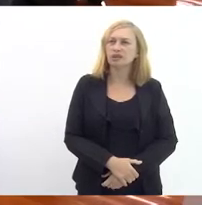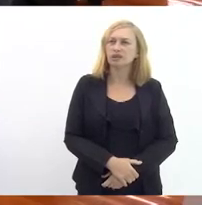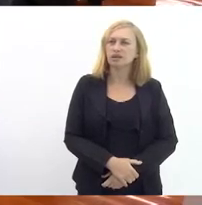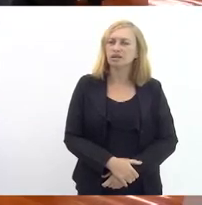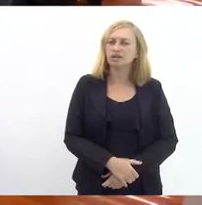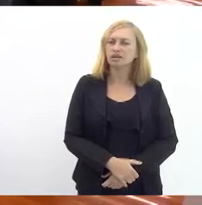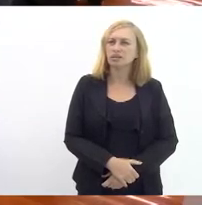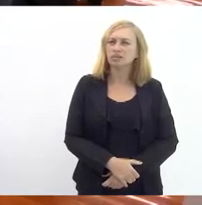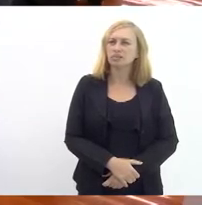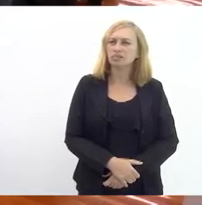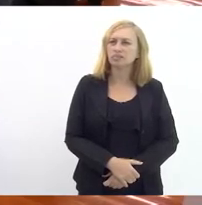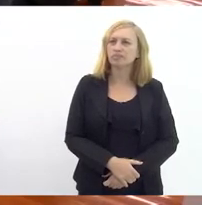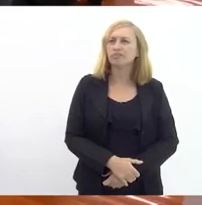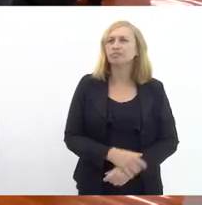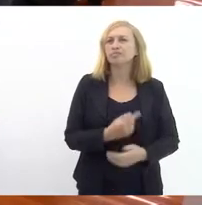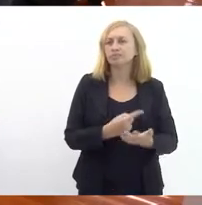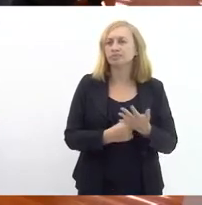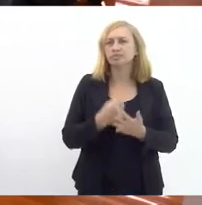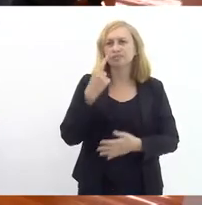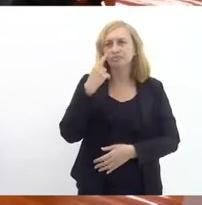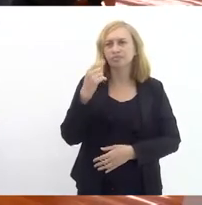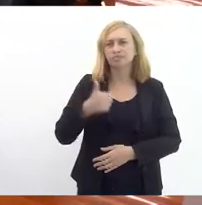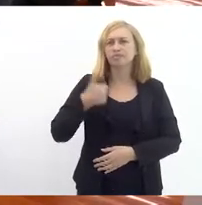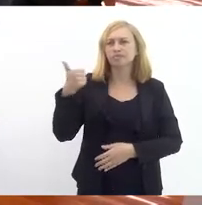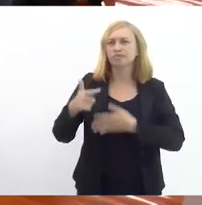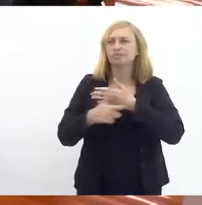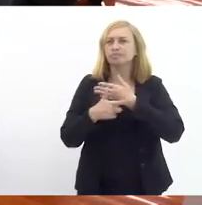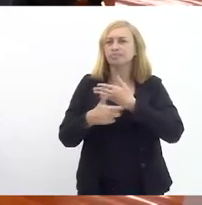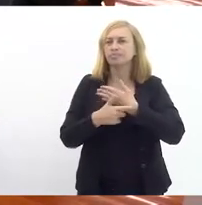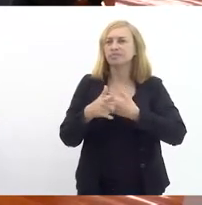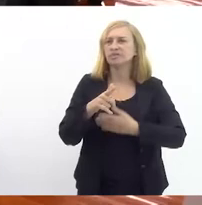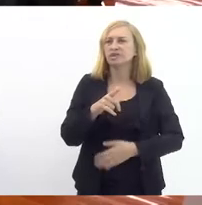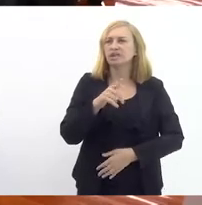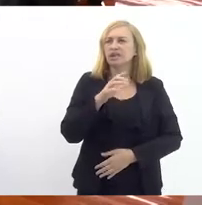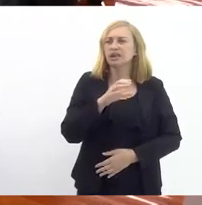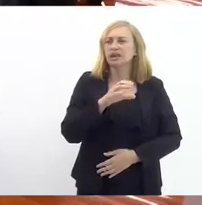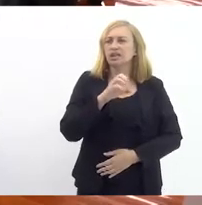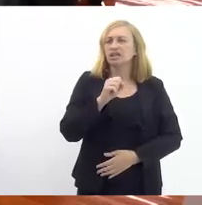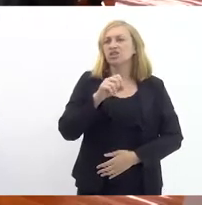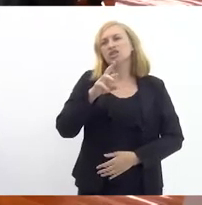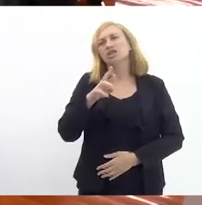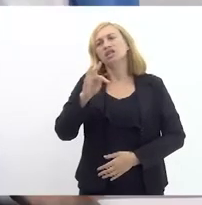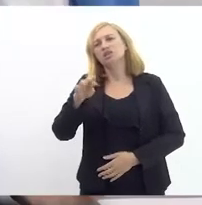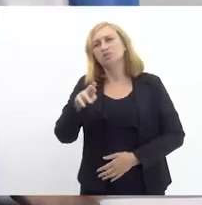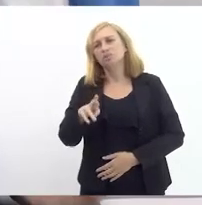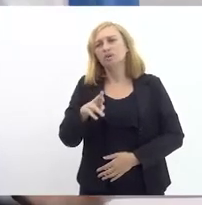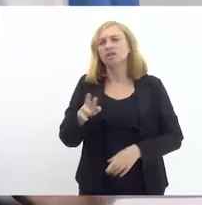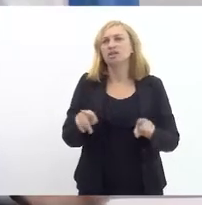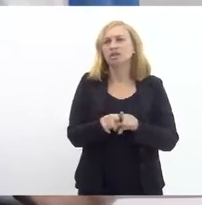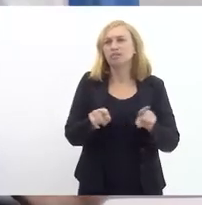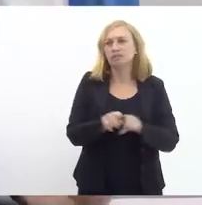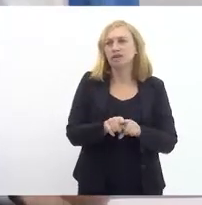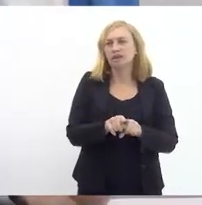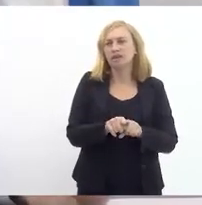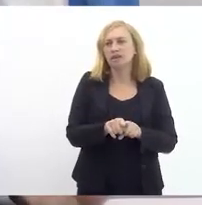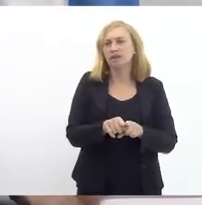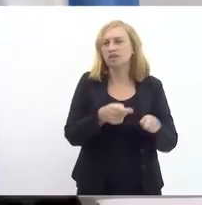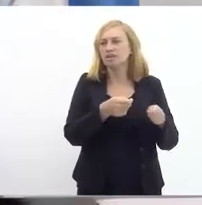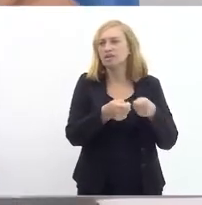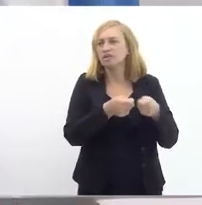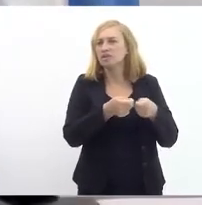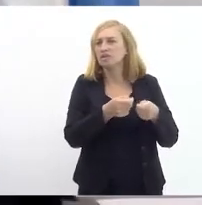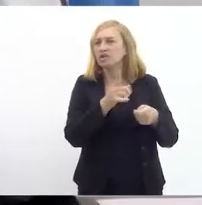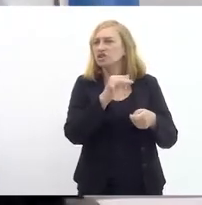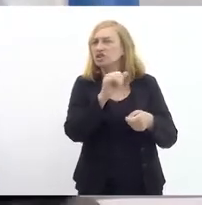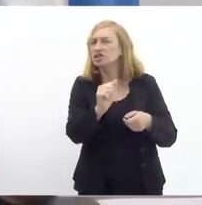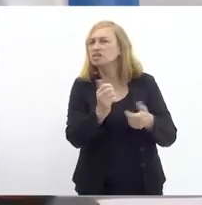eu puder também nos ajudar a distinguir melhor qual é o papel da CETRANS e qual é o papel da GETRANS na fiscalização, porque tem alguns elementos que a GETRANS diz que não é com ela. Então, o que